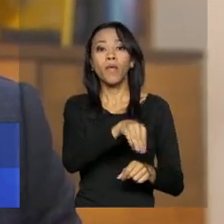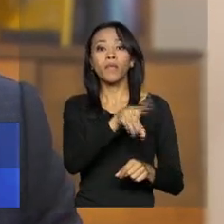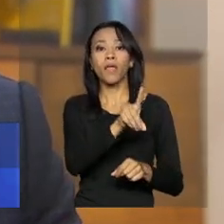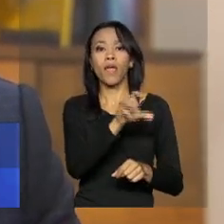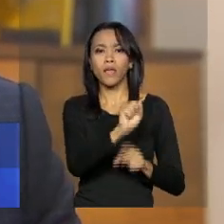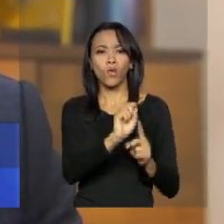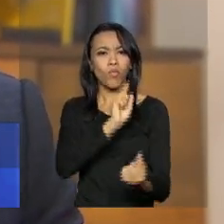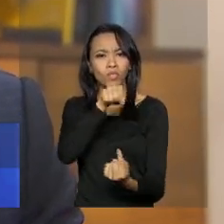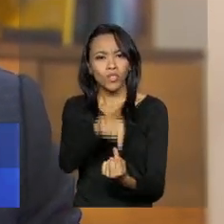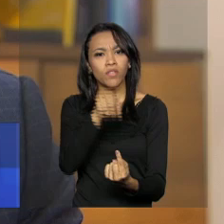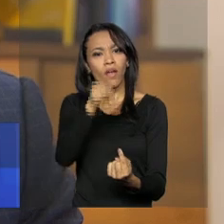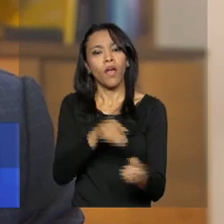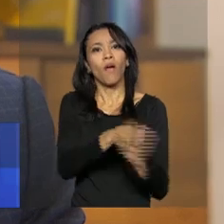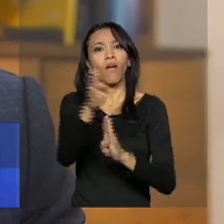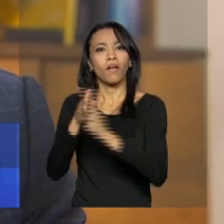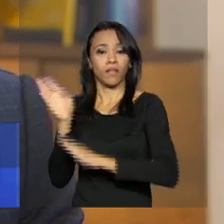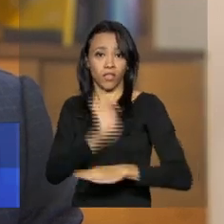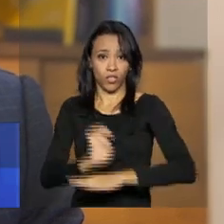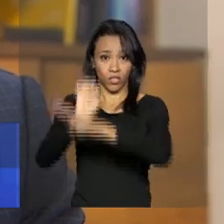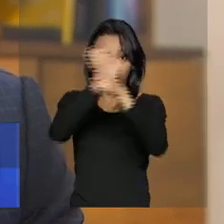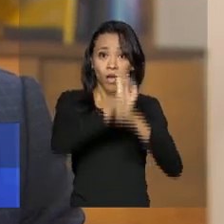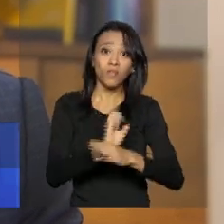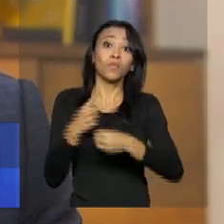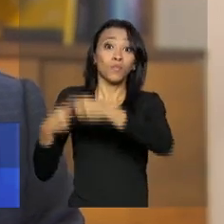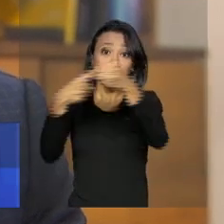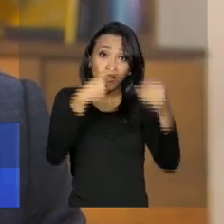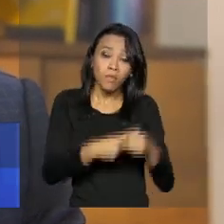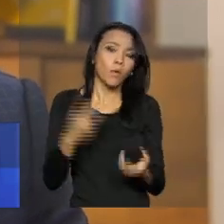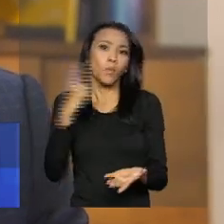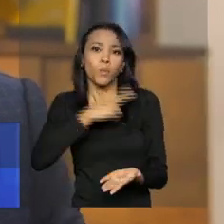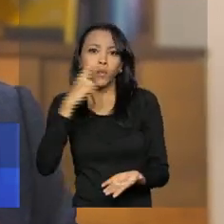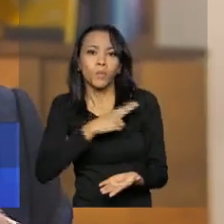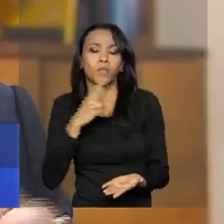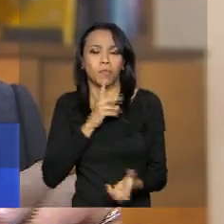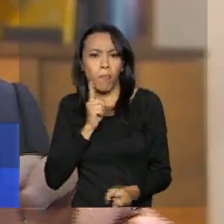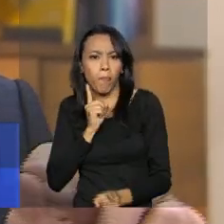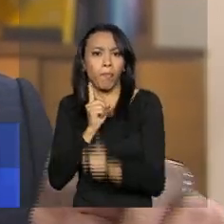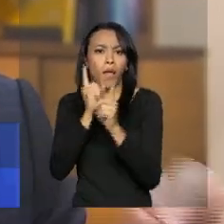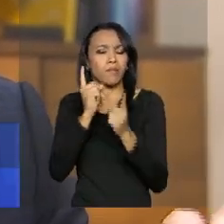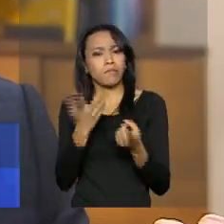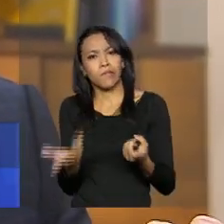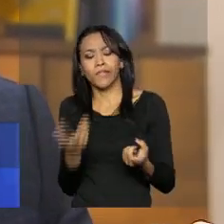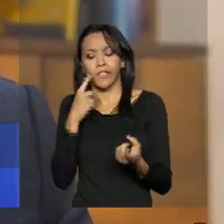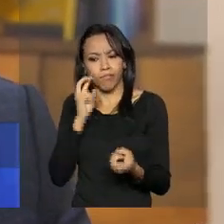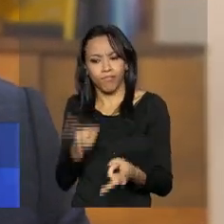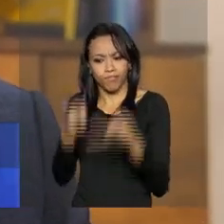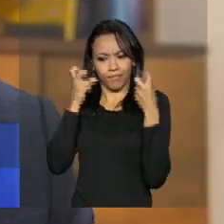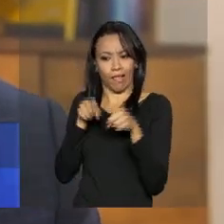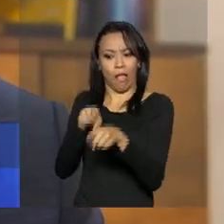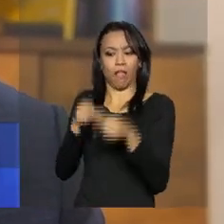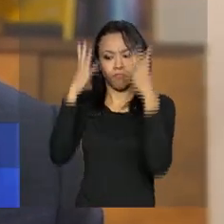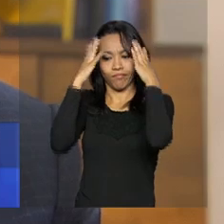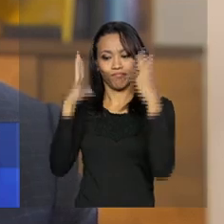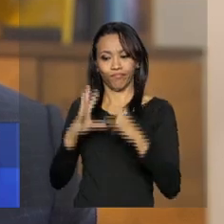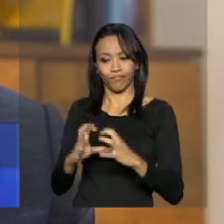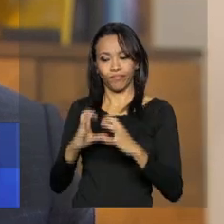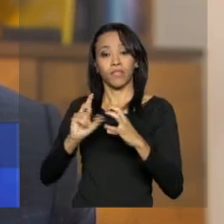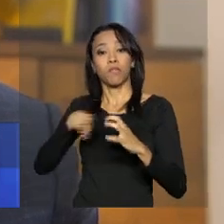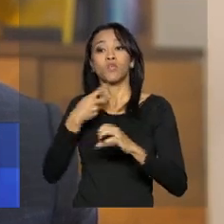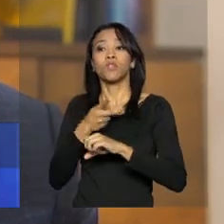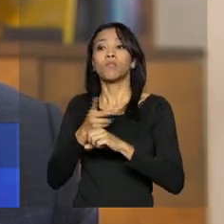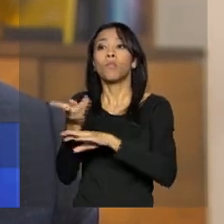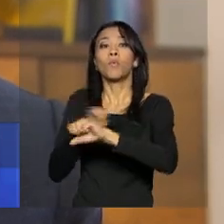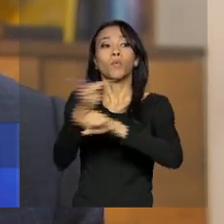de orientar estados e municípios a apressar esse processo seja através da identificação da criança a buscativa